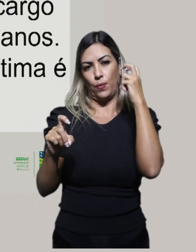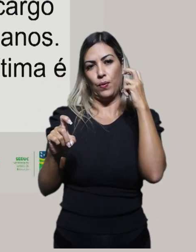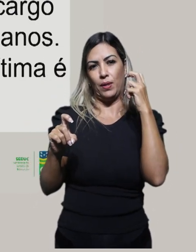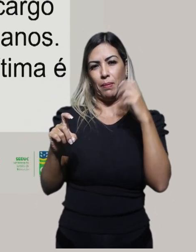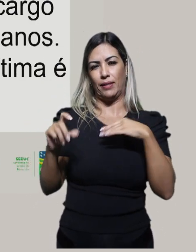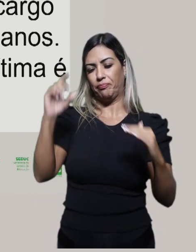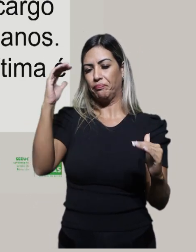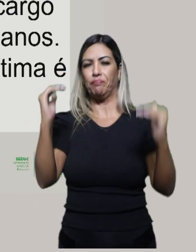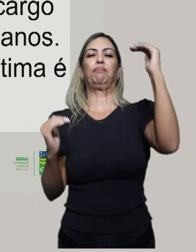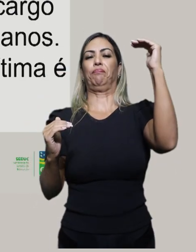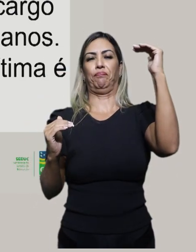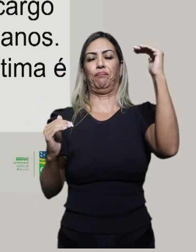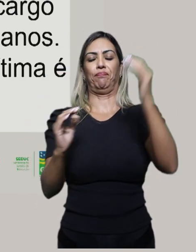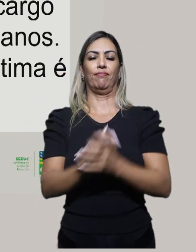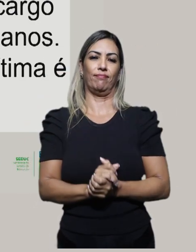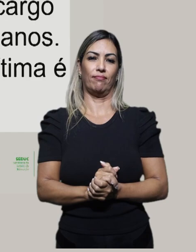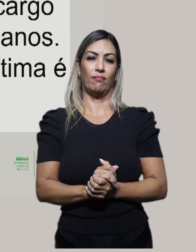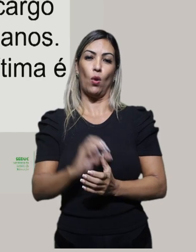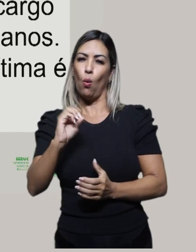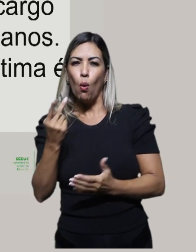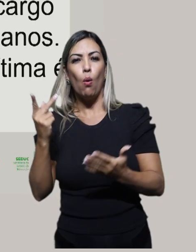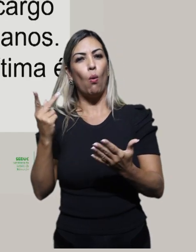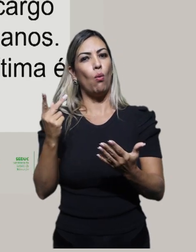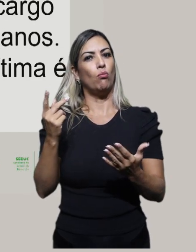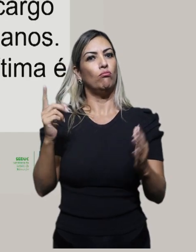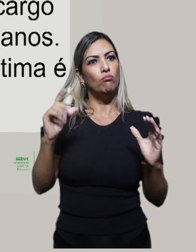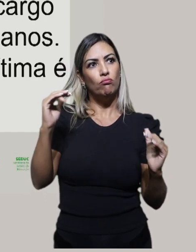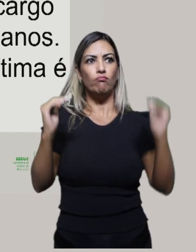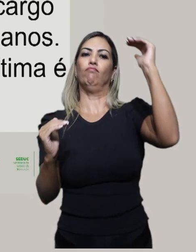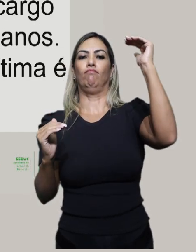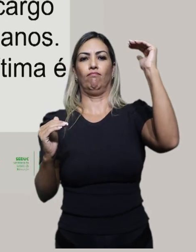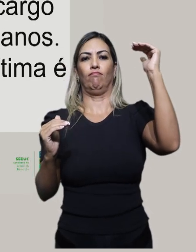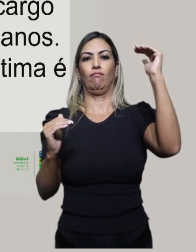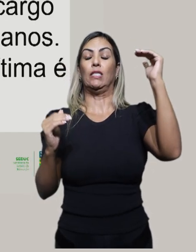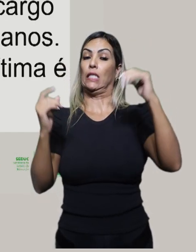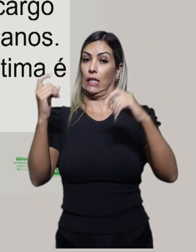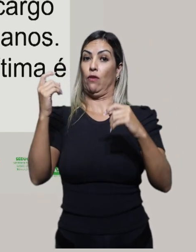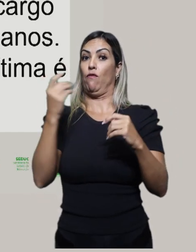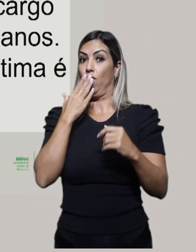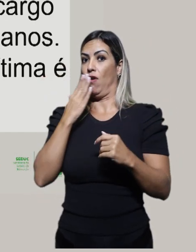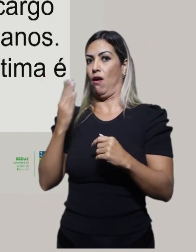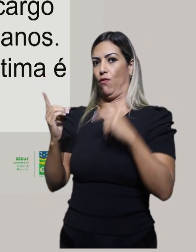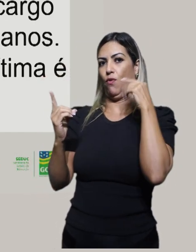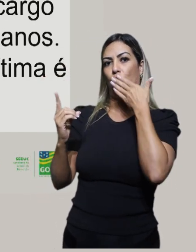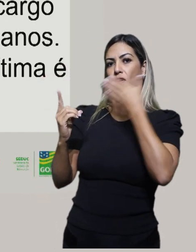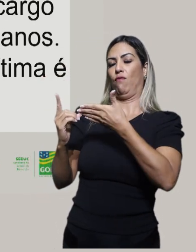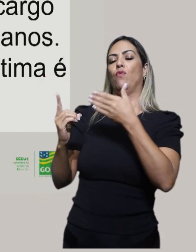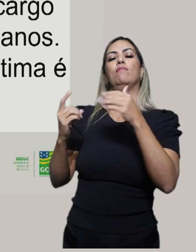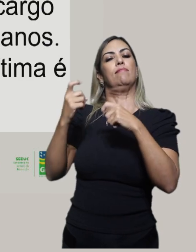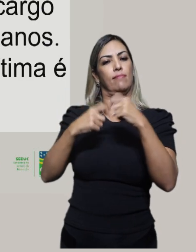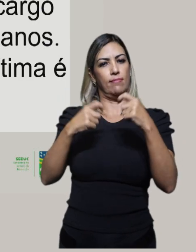uma vantagem ou um favorecimento sexual. Olhem só isso